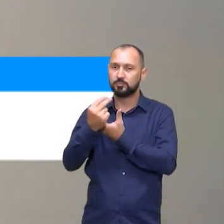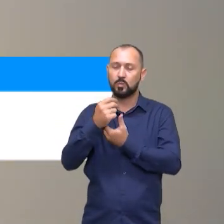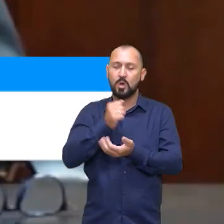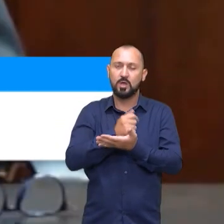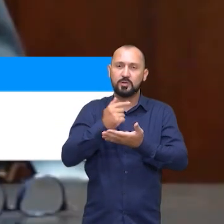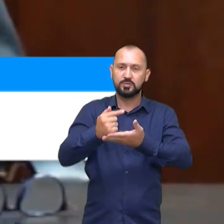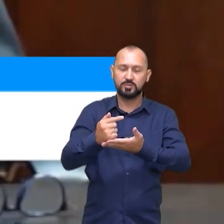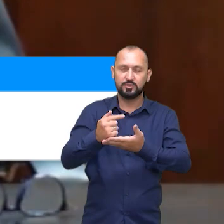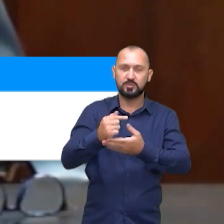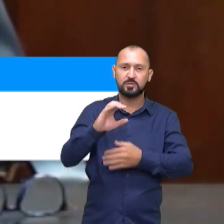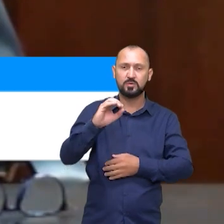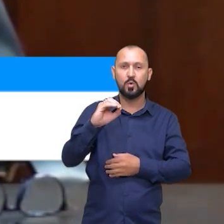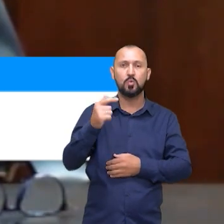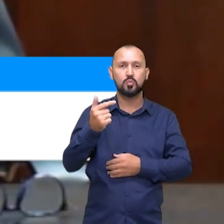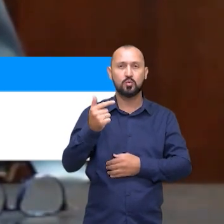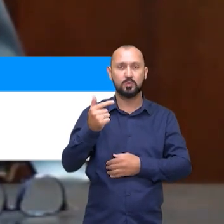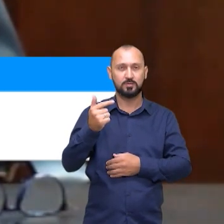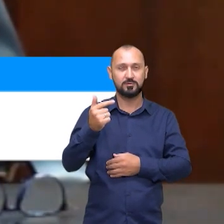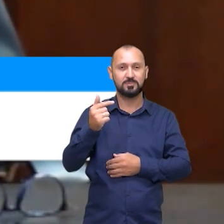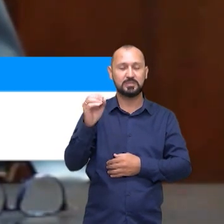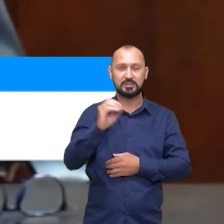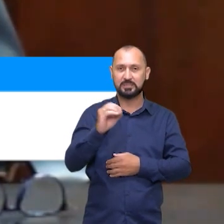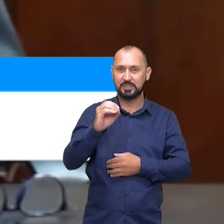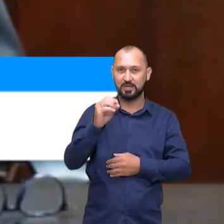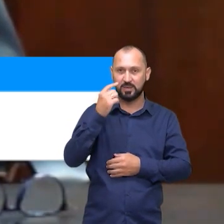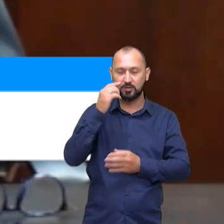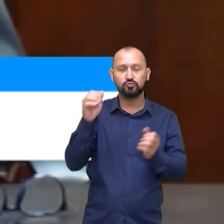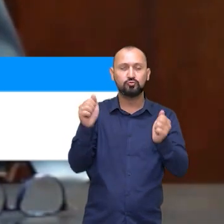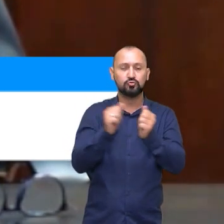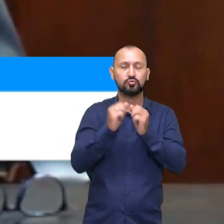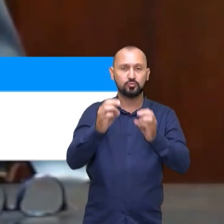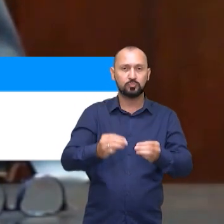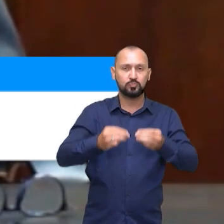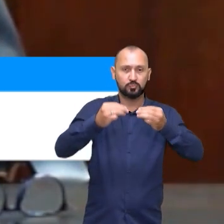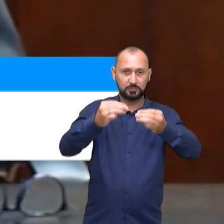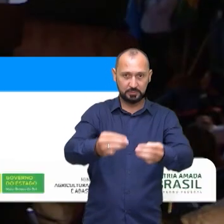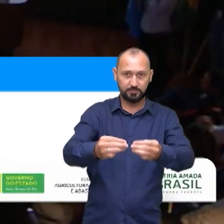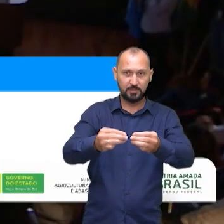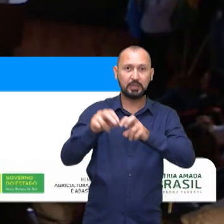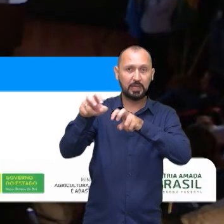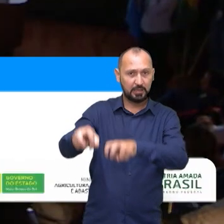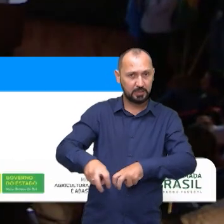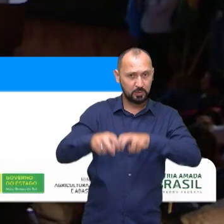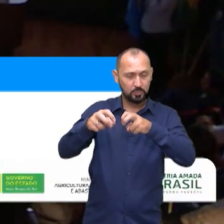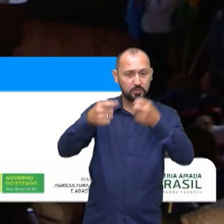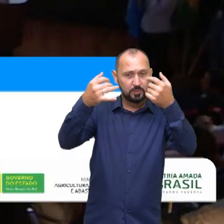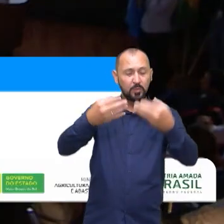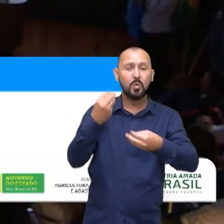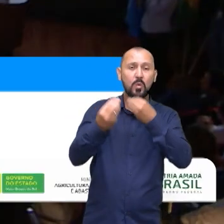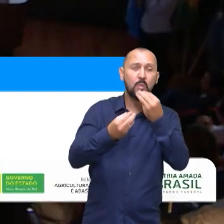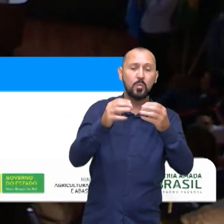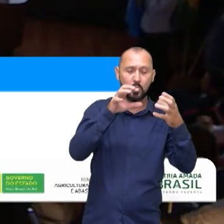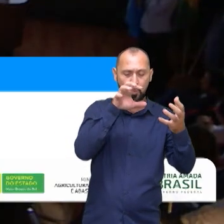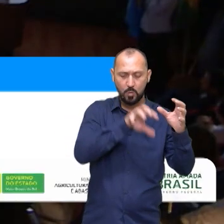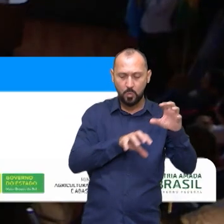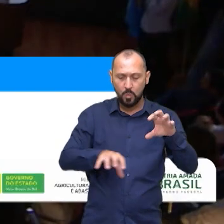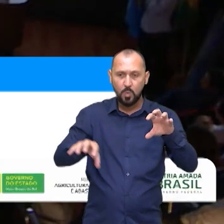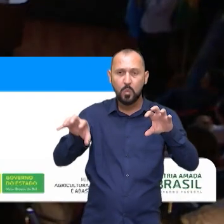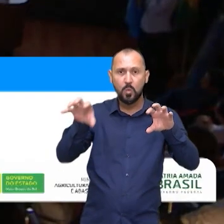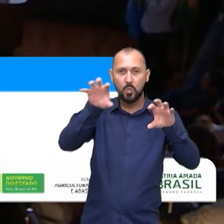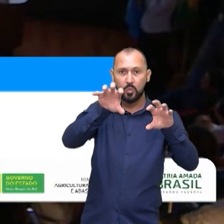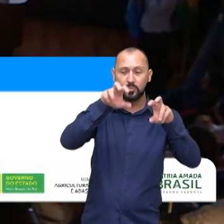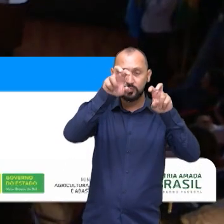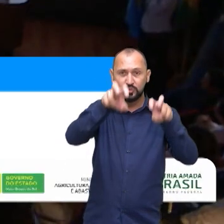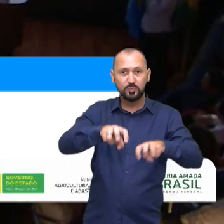Carbono Neutro. Na ocasião, o Ministério da Agricultura, Pecuária e Abastecimento, o MAPA, apresentou o Programa Nacional de Cadeias